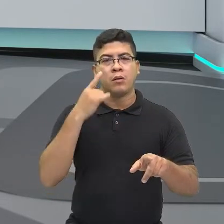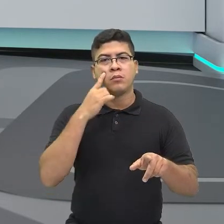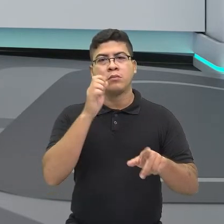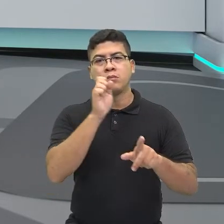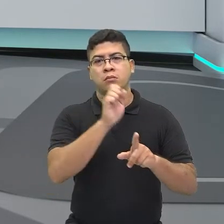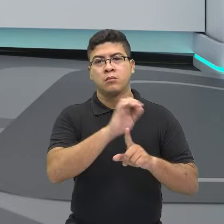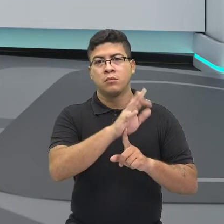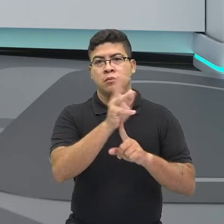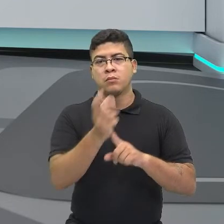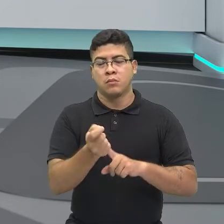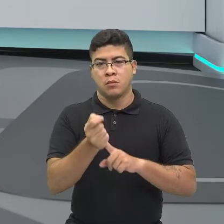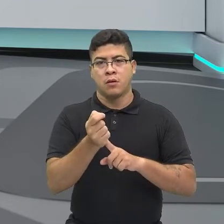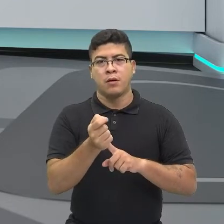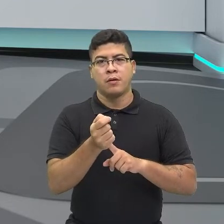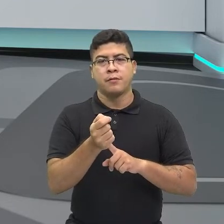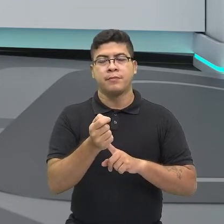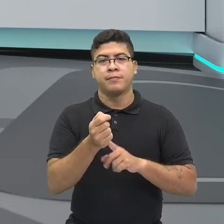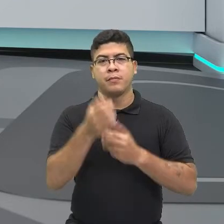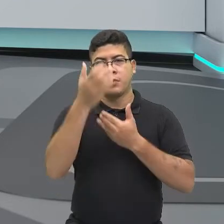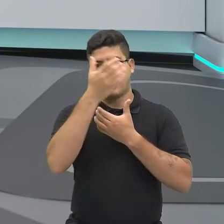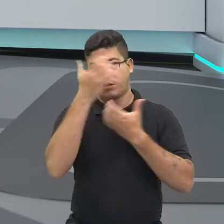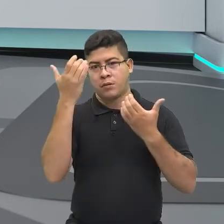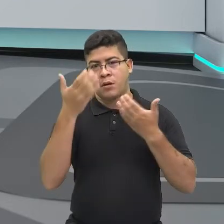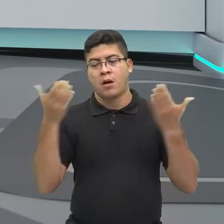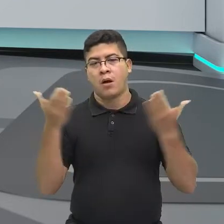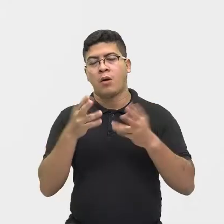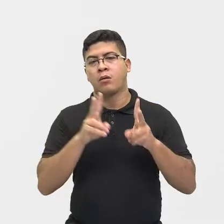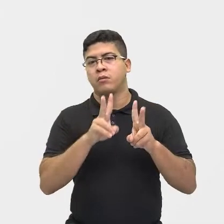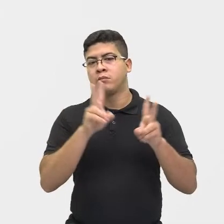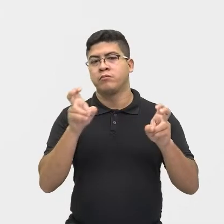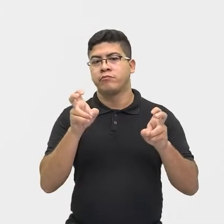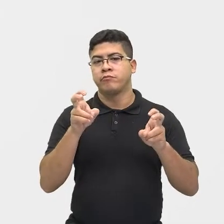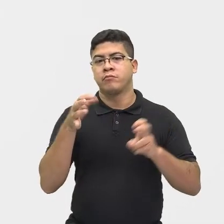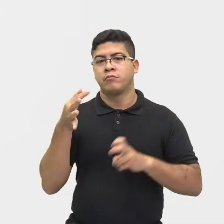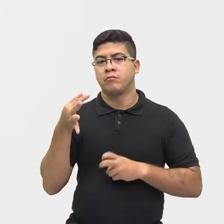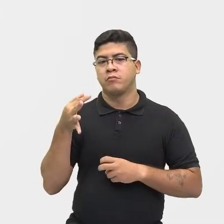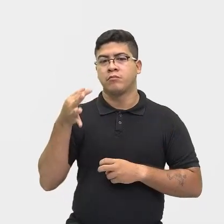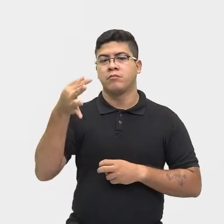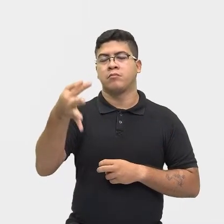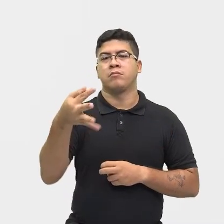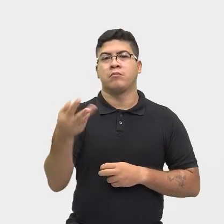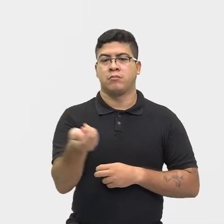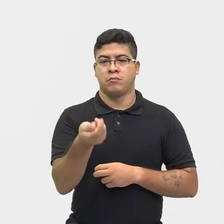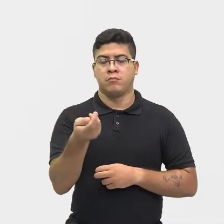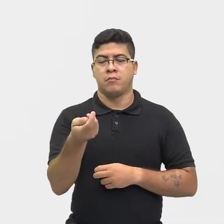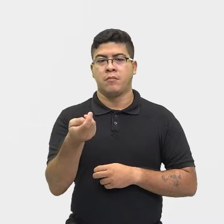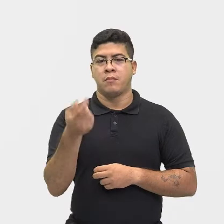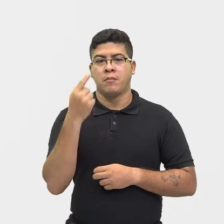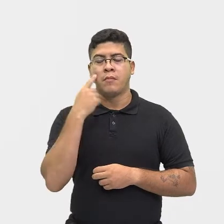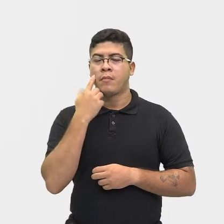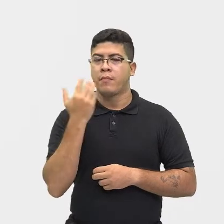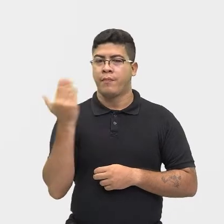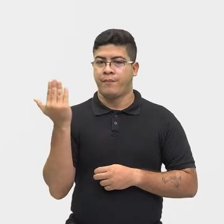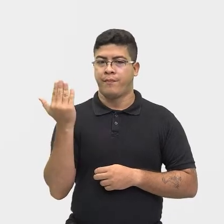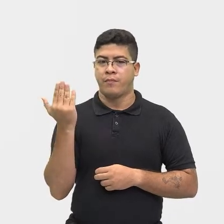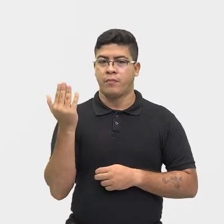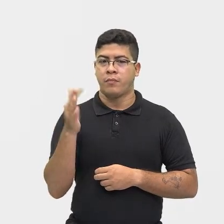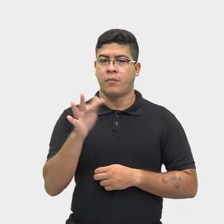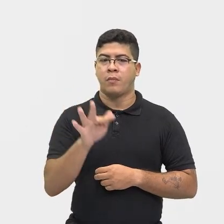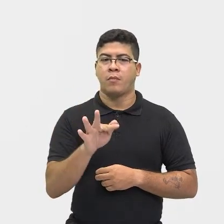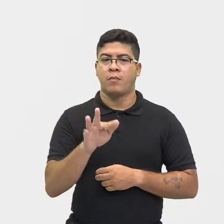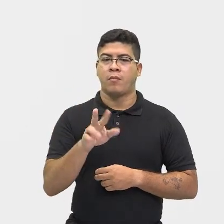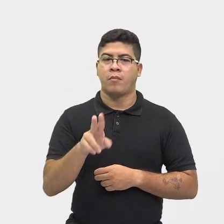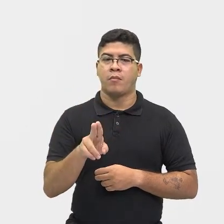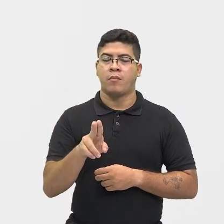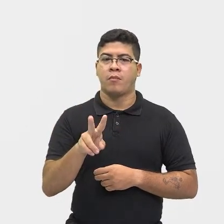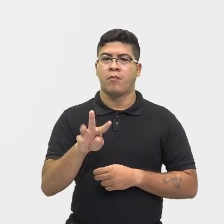características do cubismo? Então, vamos falar sobre o futurismo? Olha só. Então temos aí o futurismo, temos a